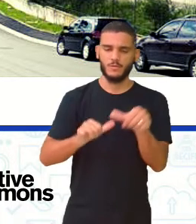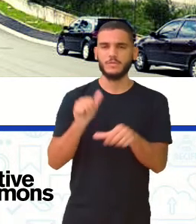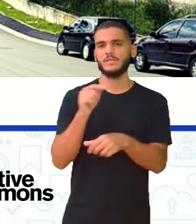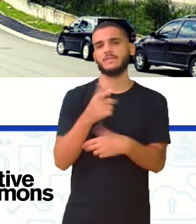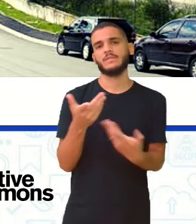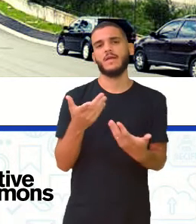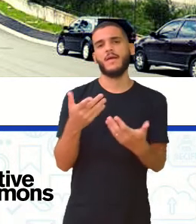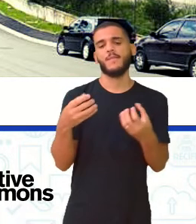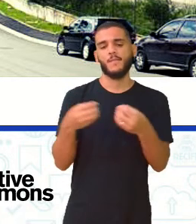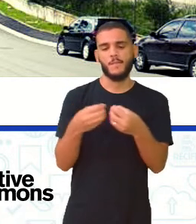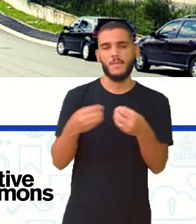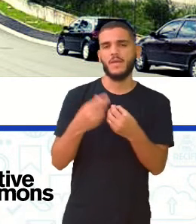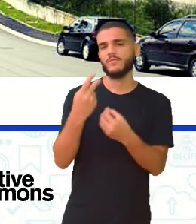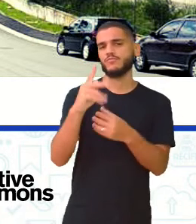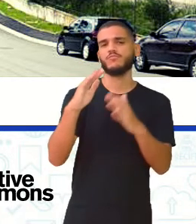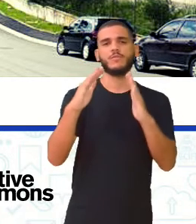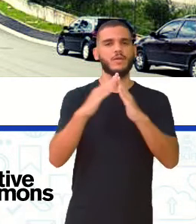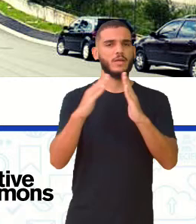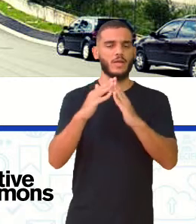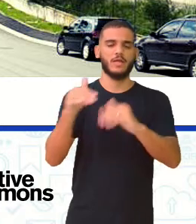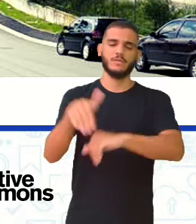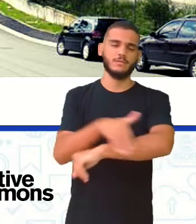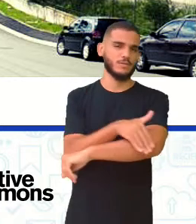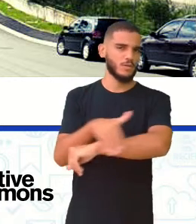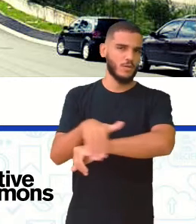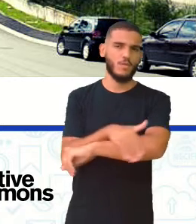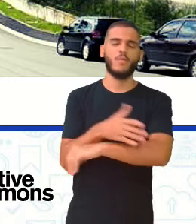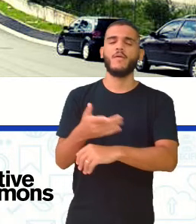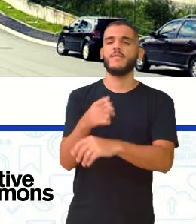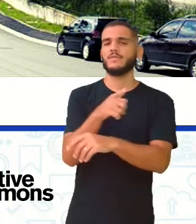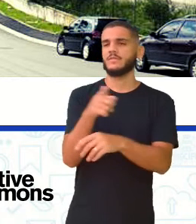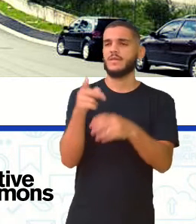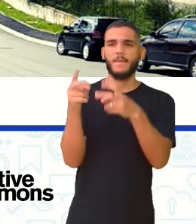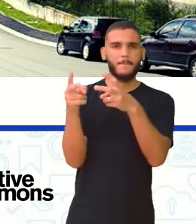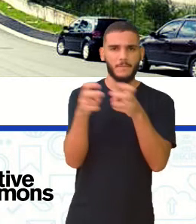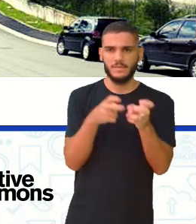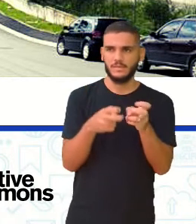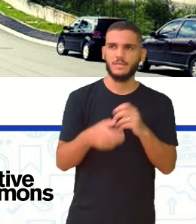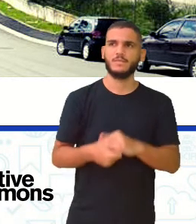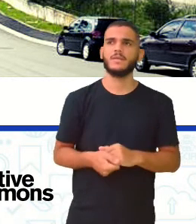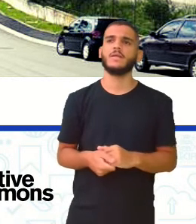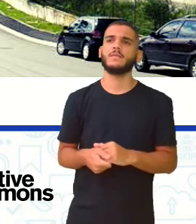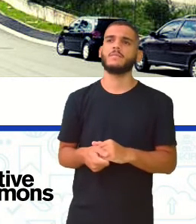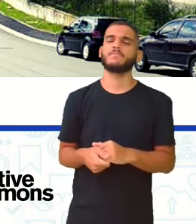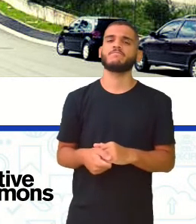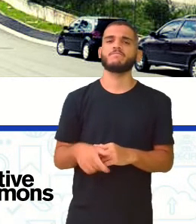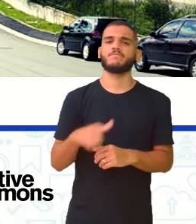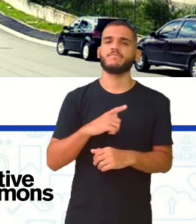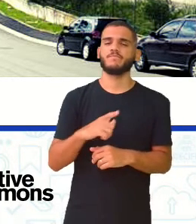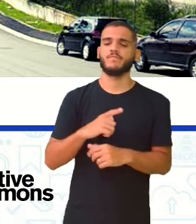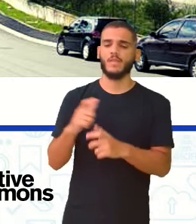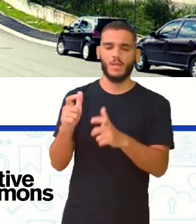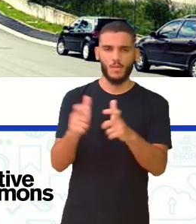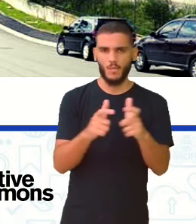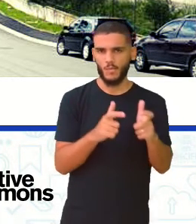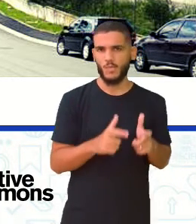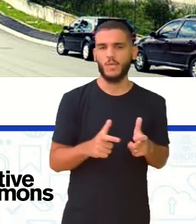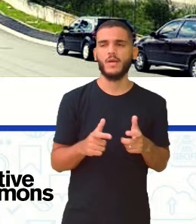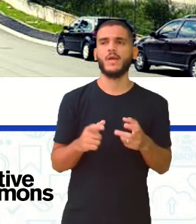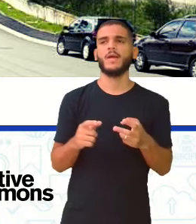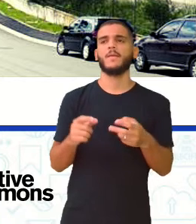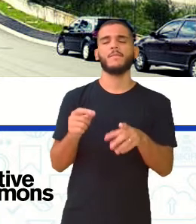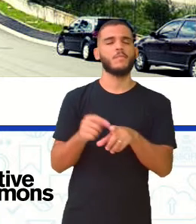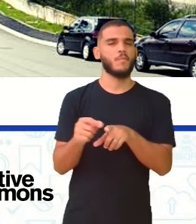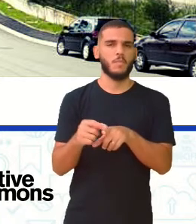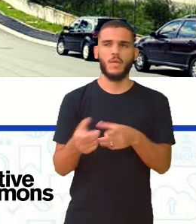seu entorno, na sua rua. Você vê ali do lado, ó, uma determinada localidade, um determinado